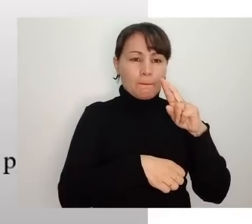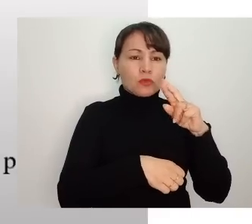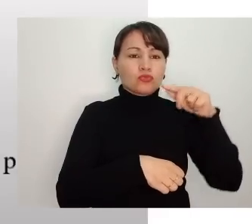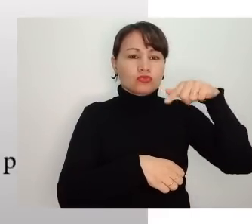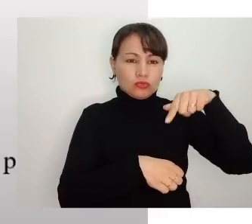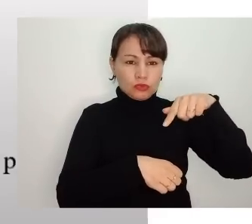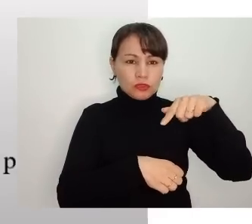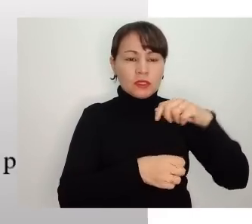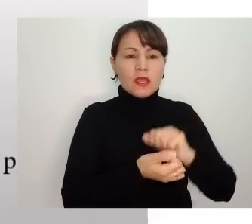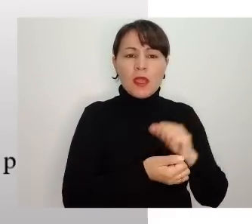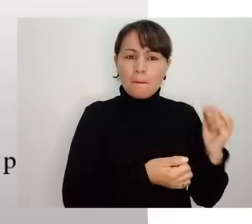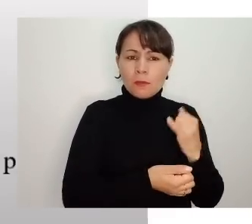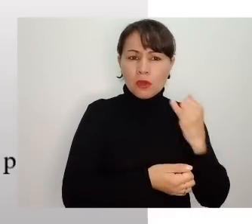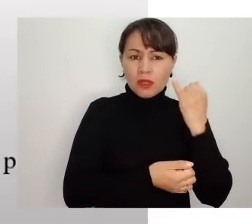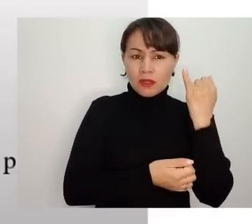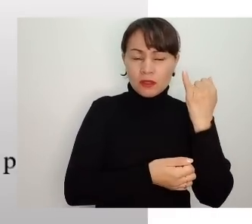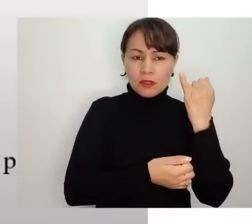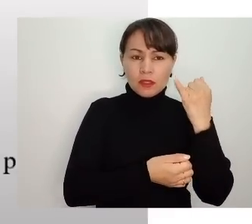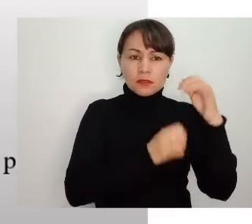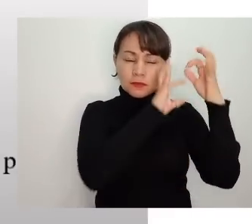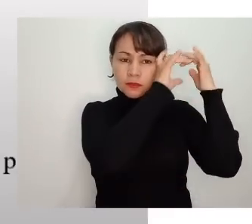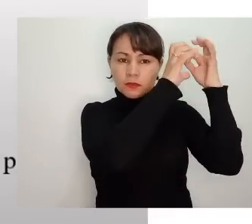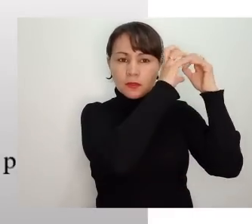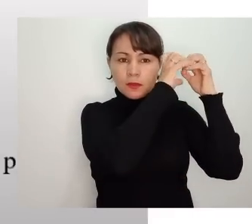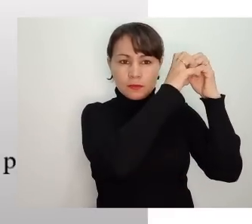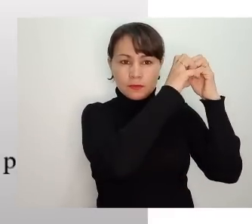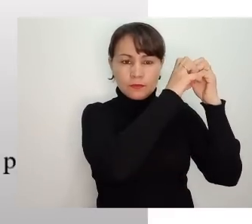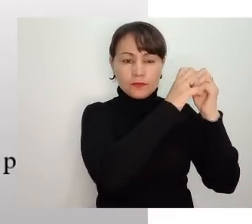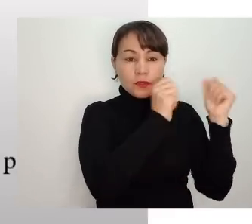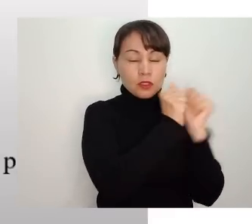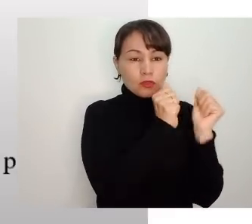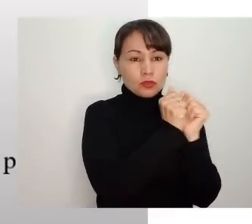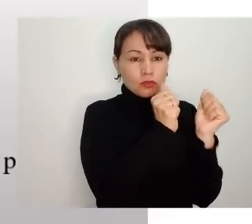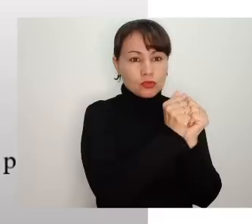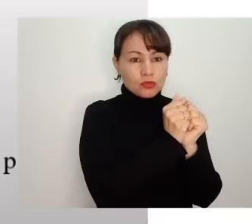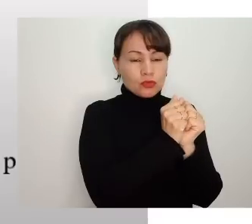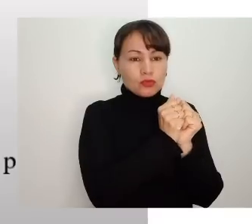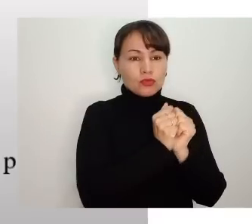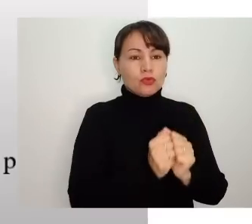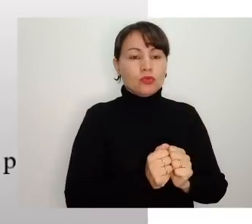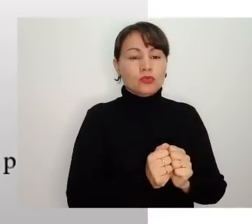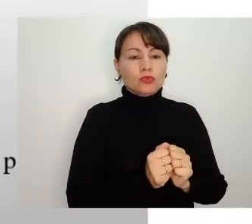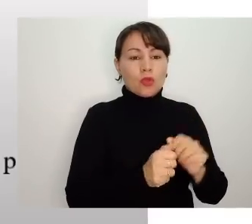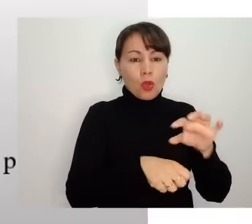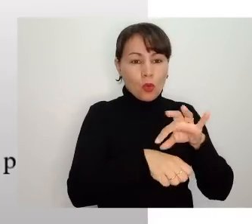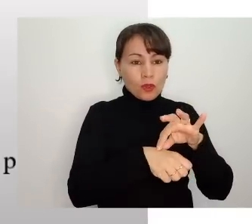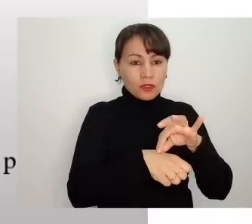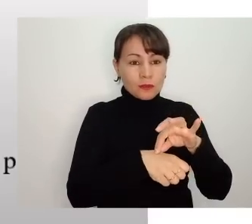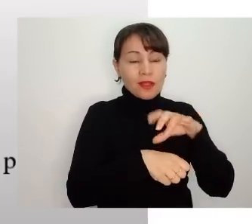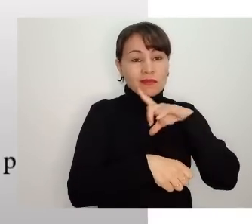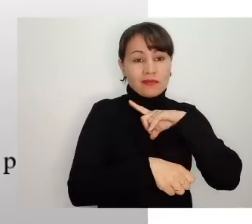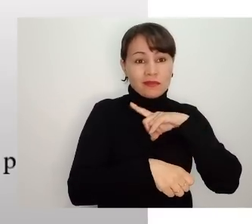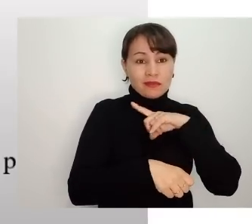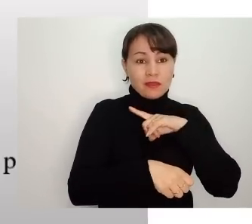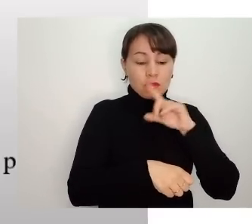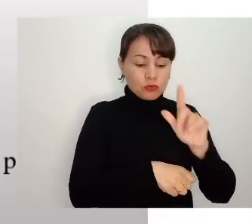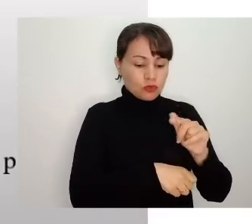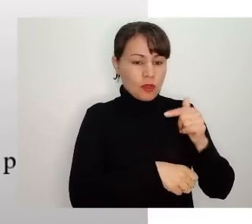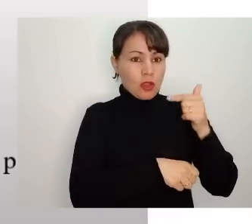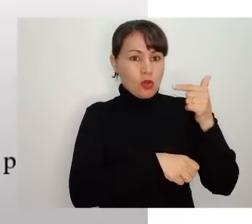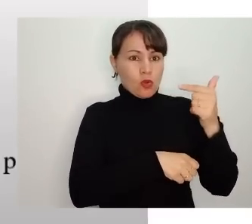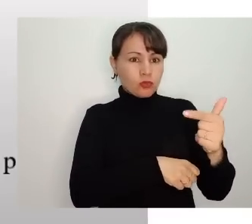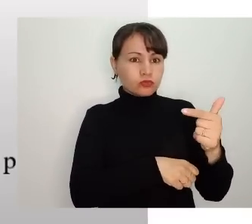mais importantes que nós temos ali no cerebelo. E, juntamente com a célula de Purkinje, nós